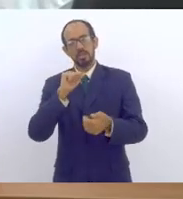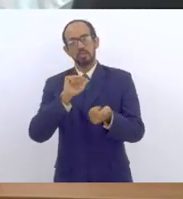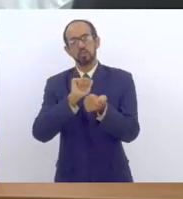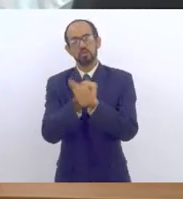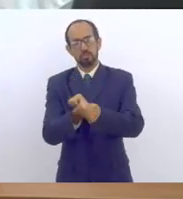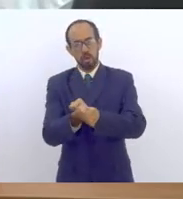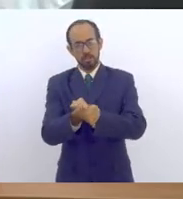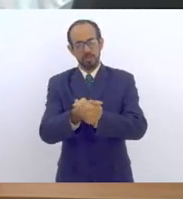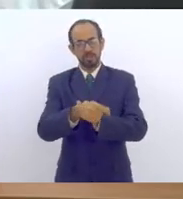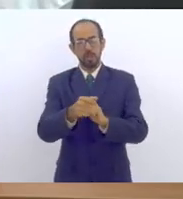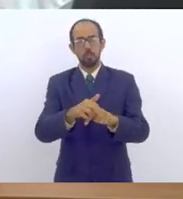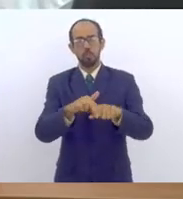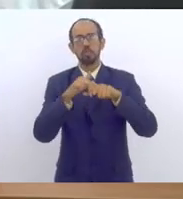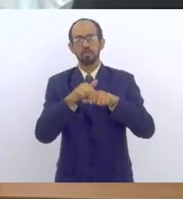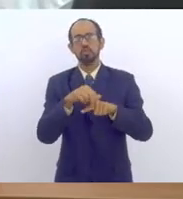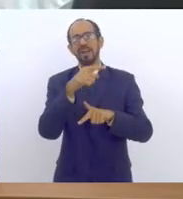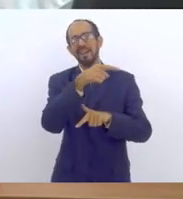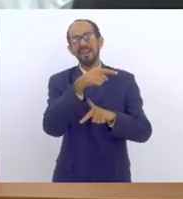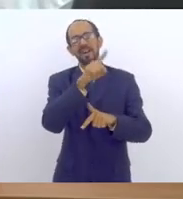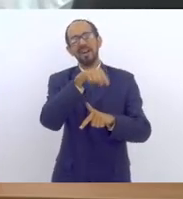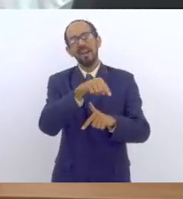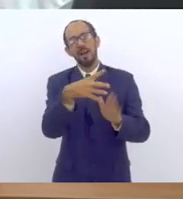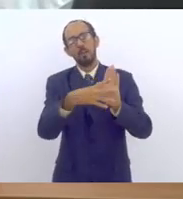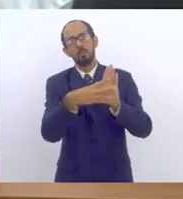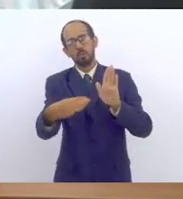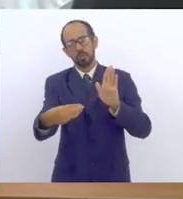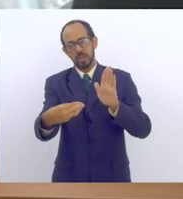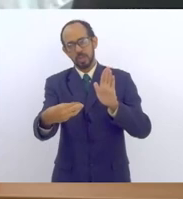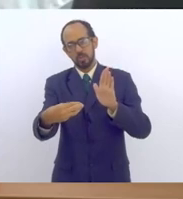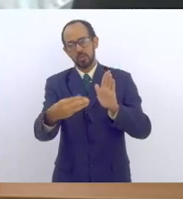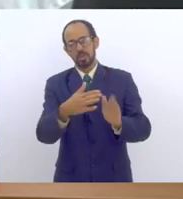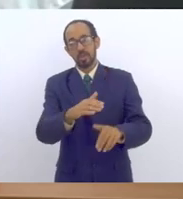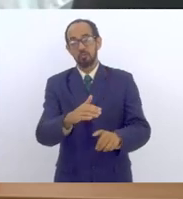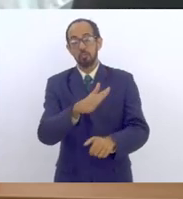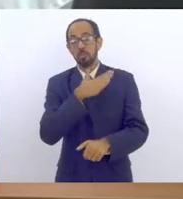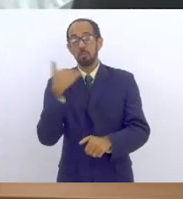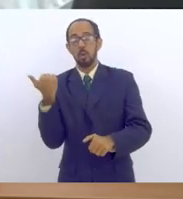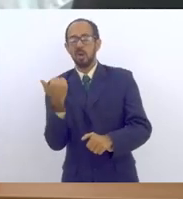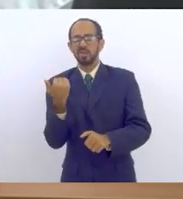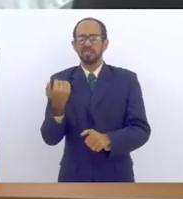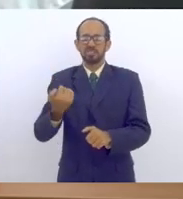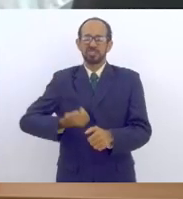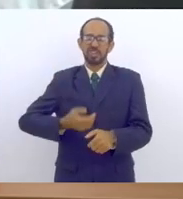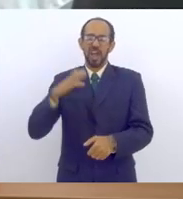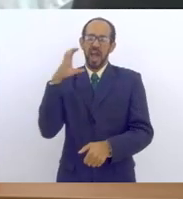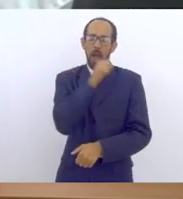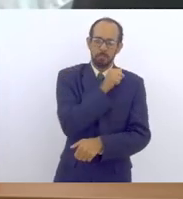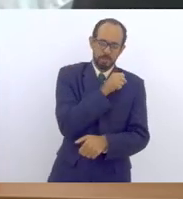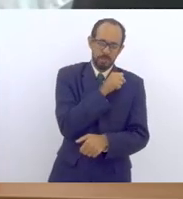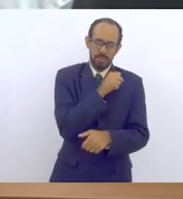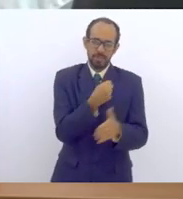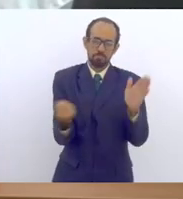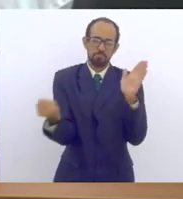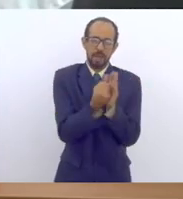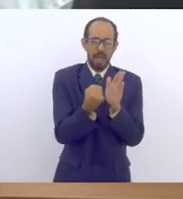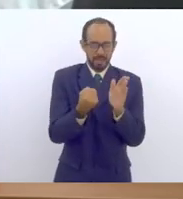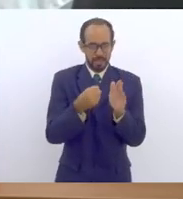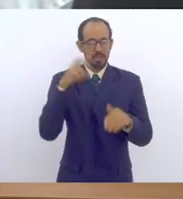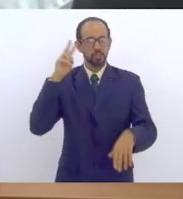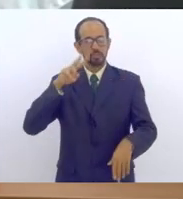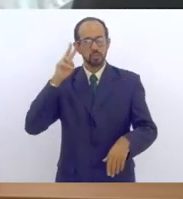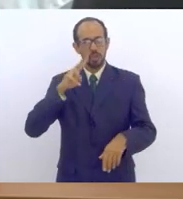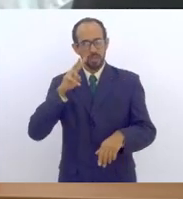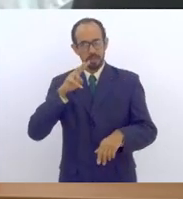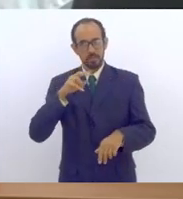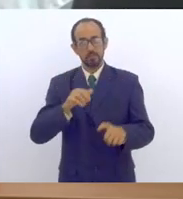homenagear ela que teve essa morte repentina para nós é importante que isso marca a história Então como ela nós